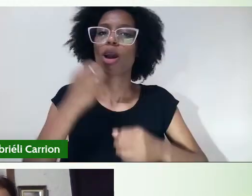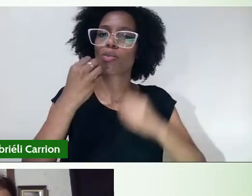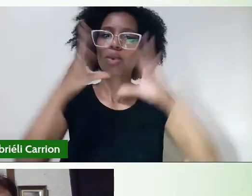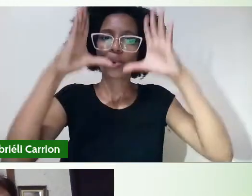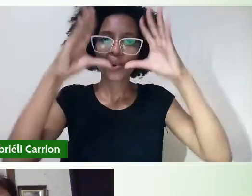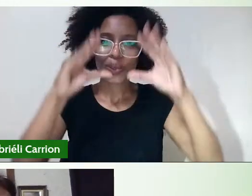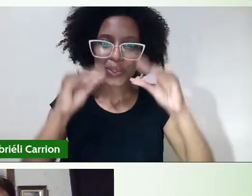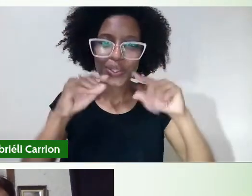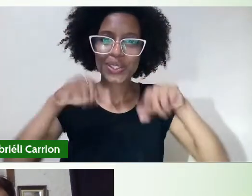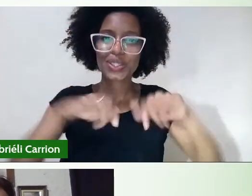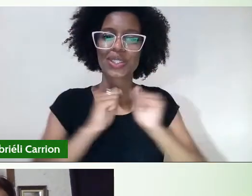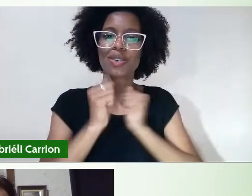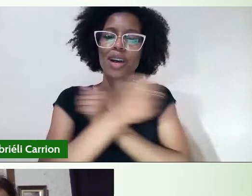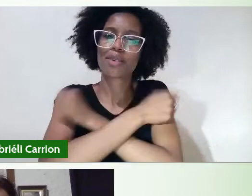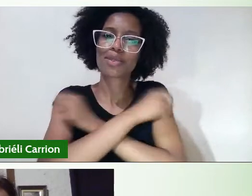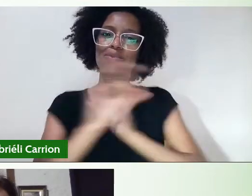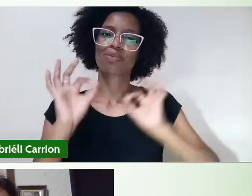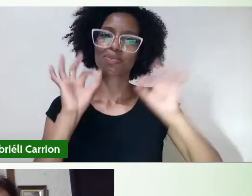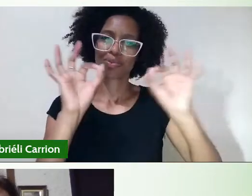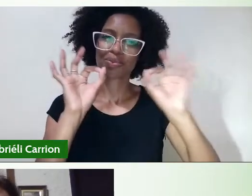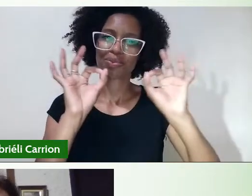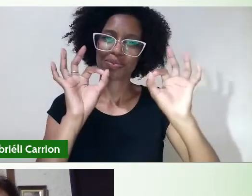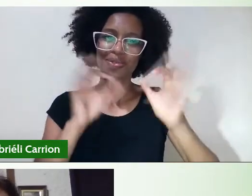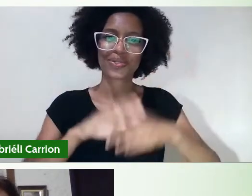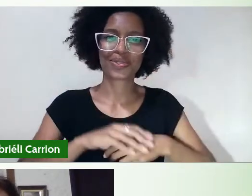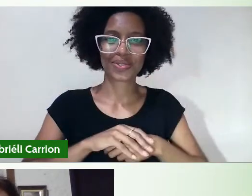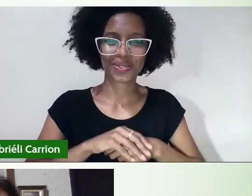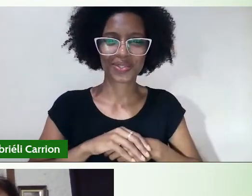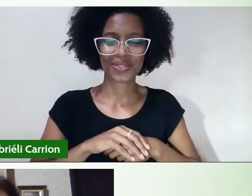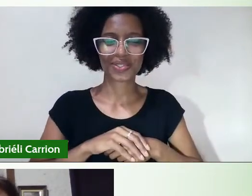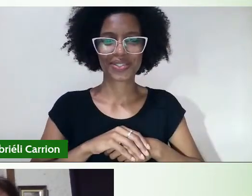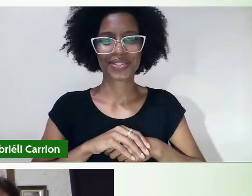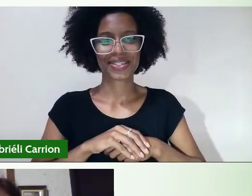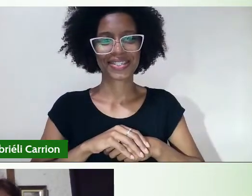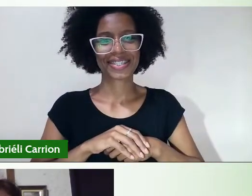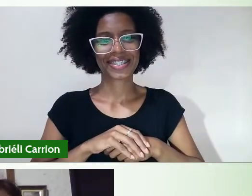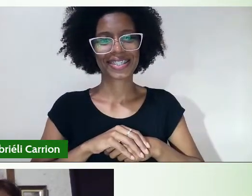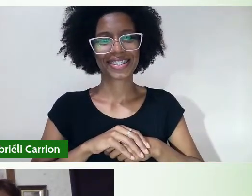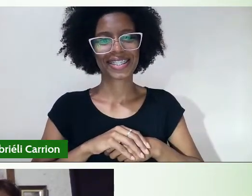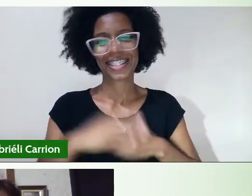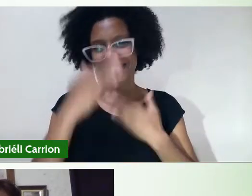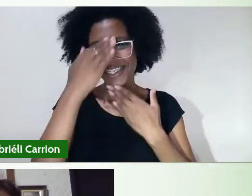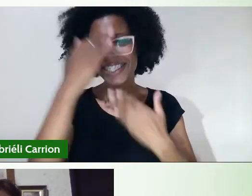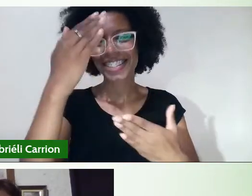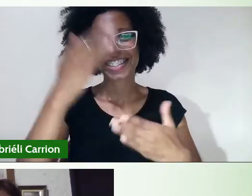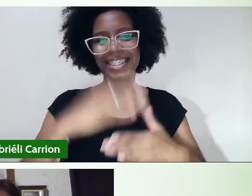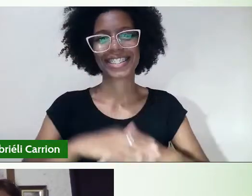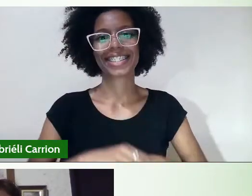assistem, um abraço especial para a senhora, professora Alexandre. Obrigada.